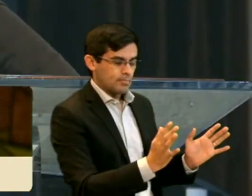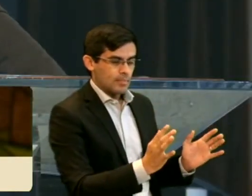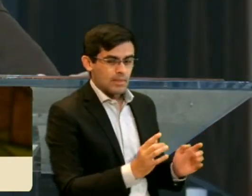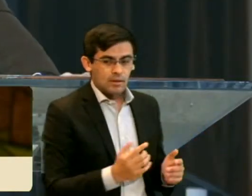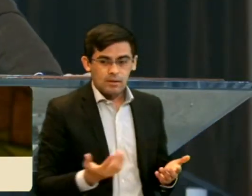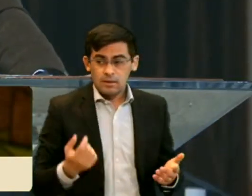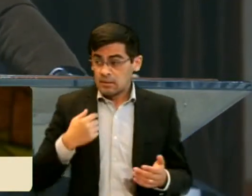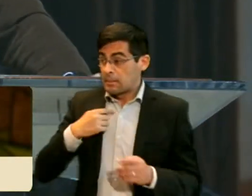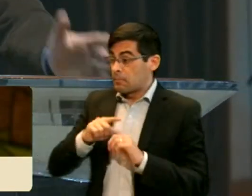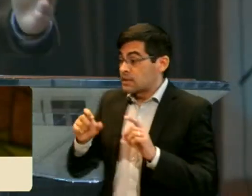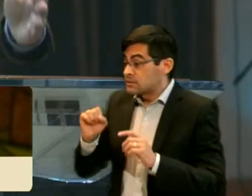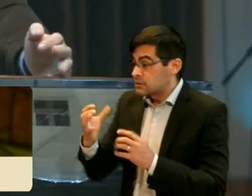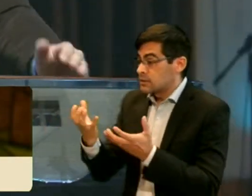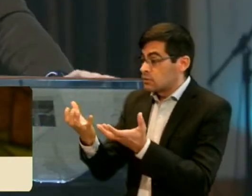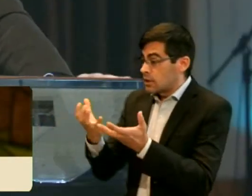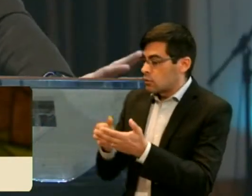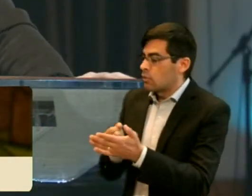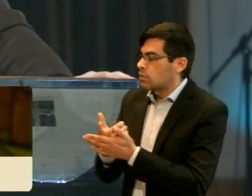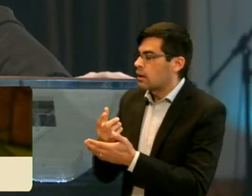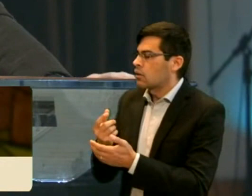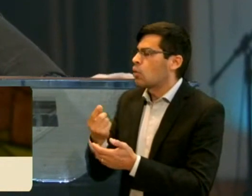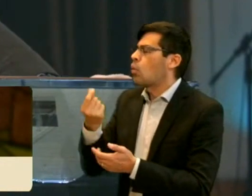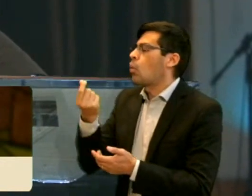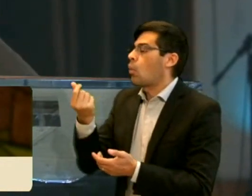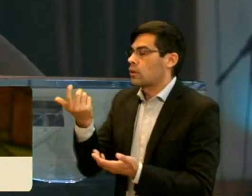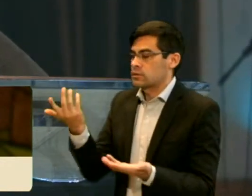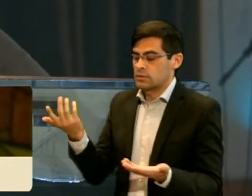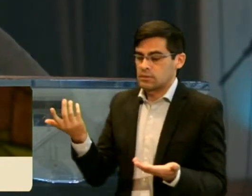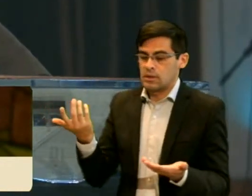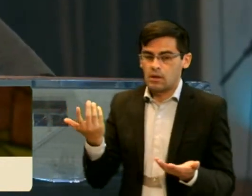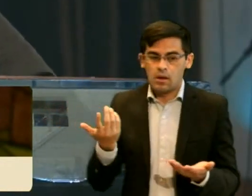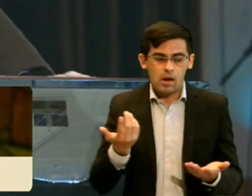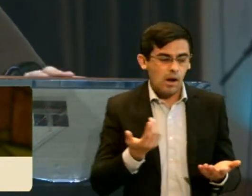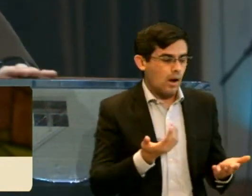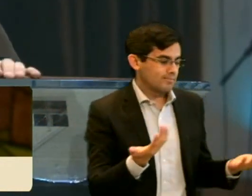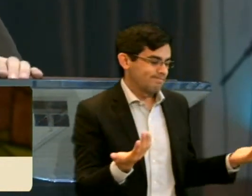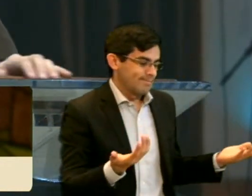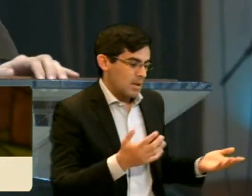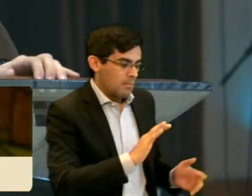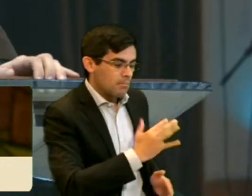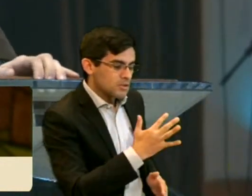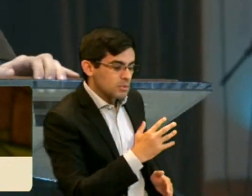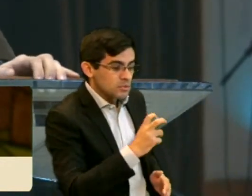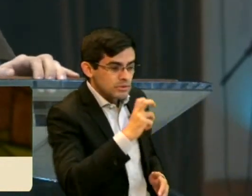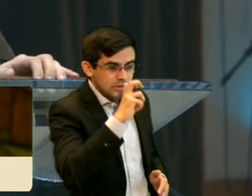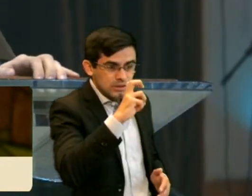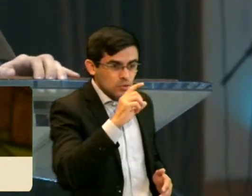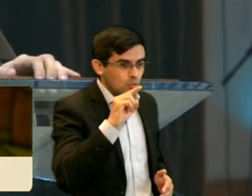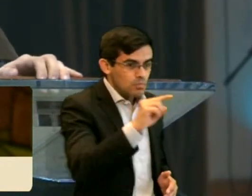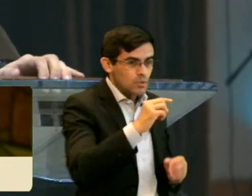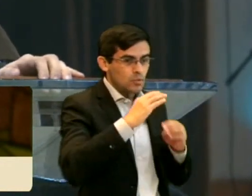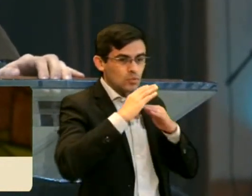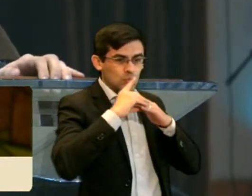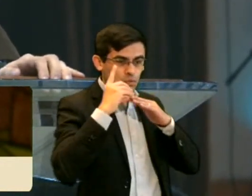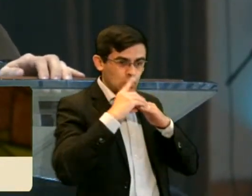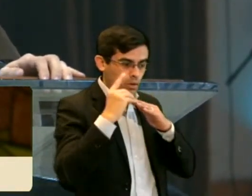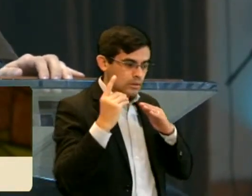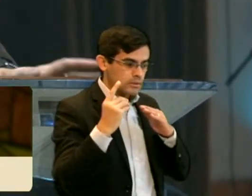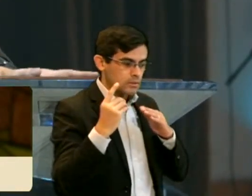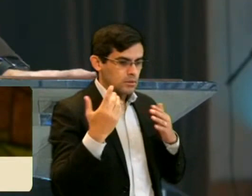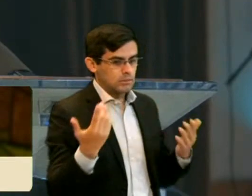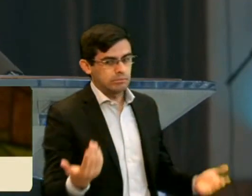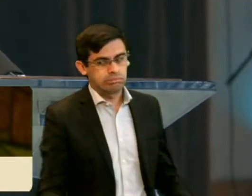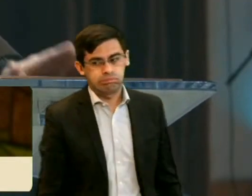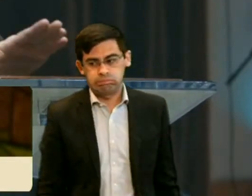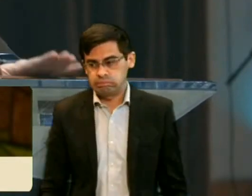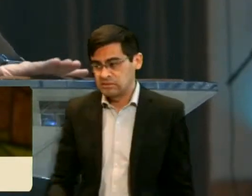Mas se eu quiser comprar, me dá um preço. Ah, esse cachorro custa no mínimo $5.000. Eu falei, eu não tenho